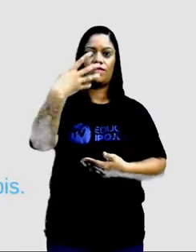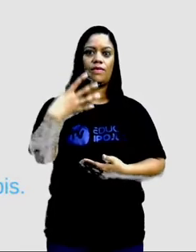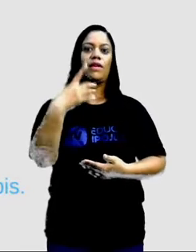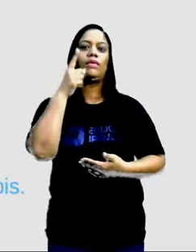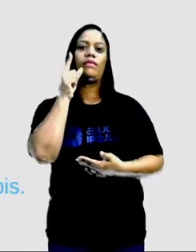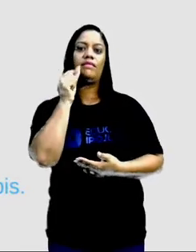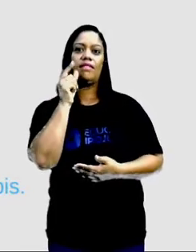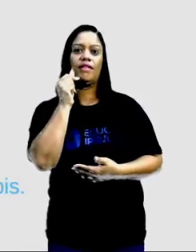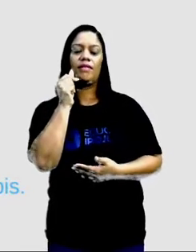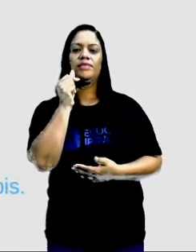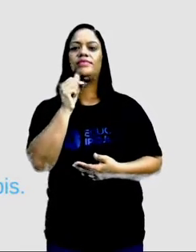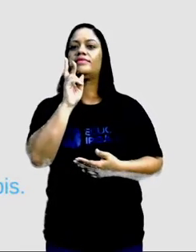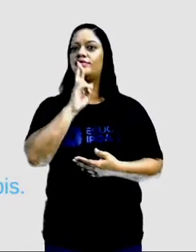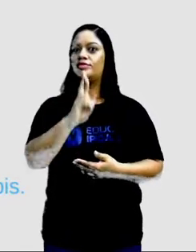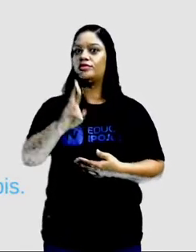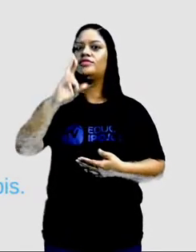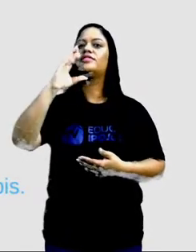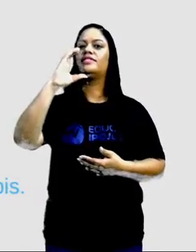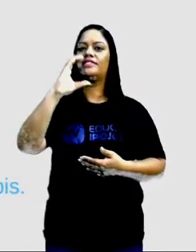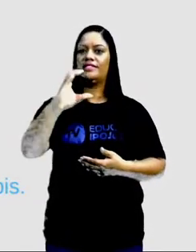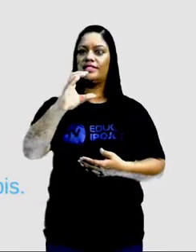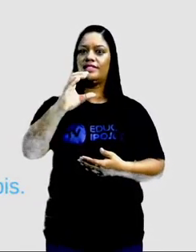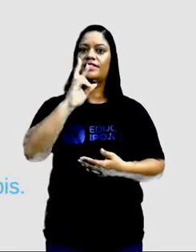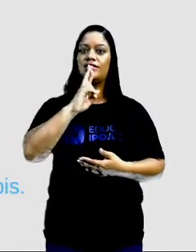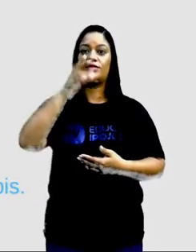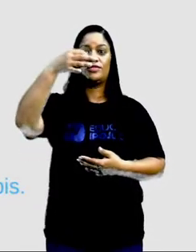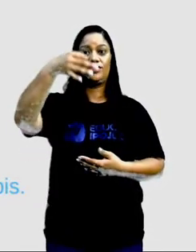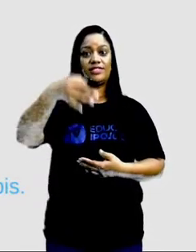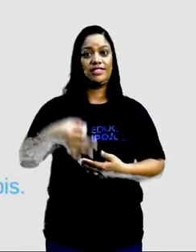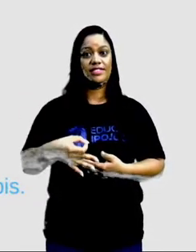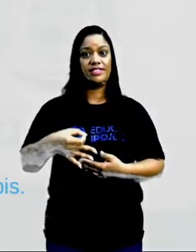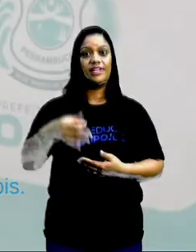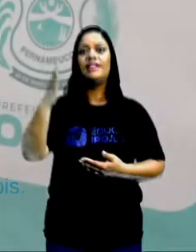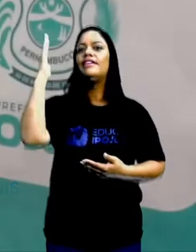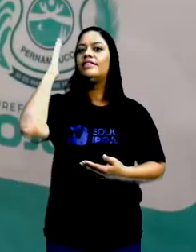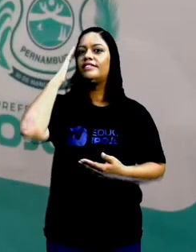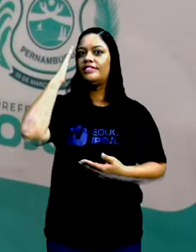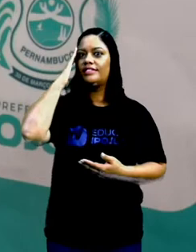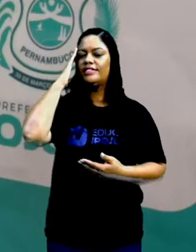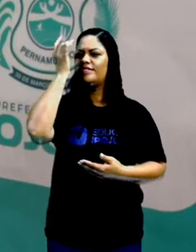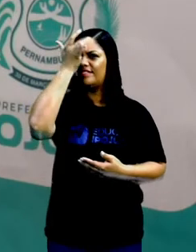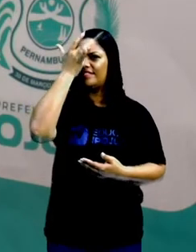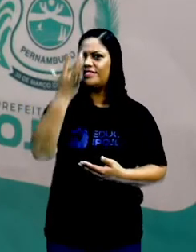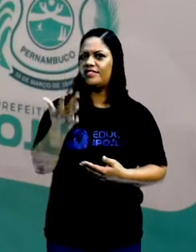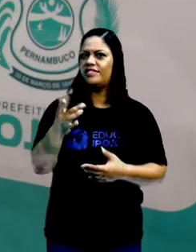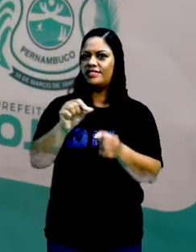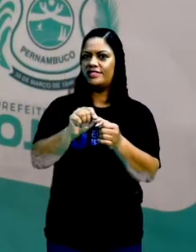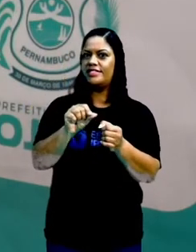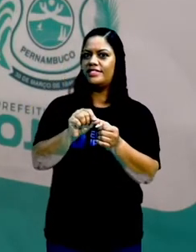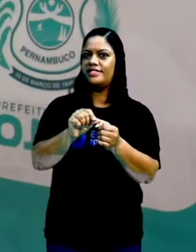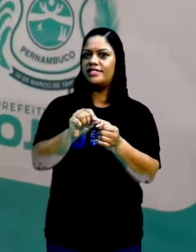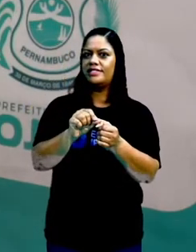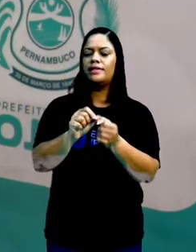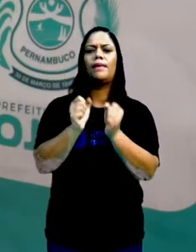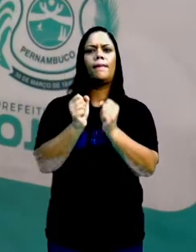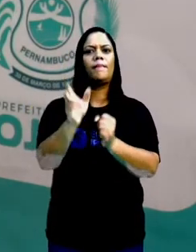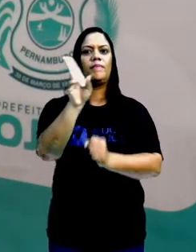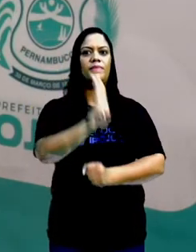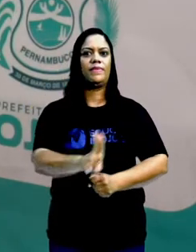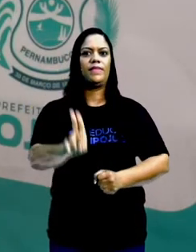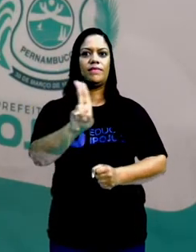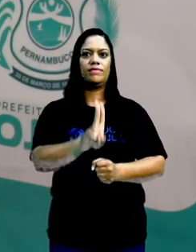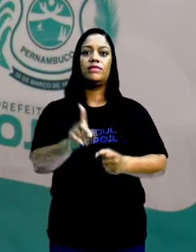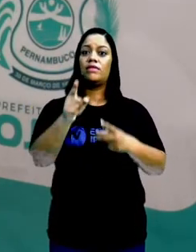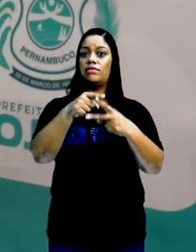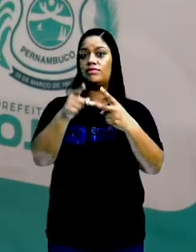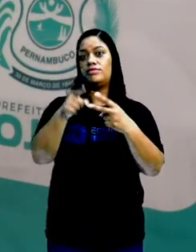a opção C, resposta correta. Compreendeu? Viu como é fácil fazer? Você pode usar os